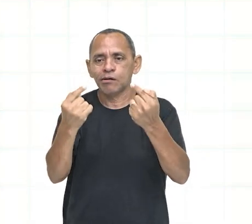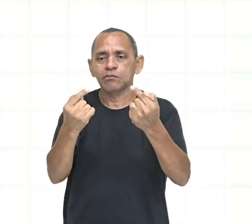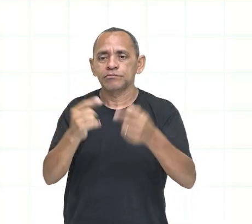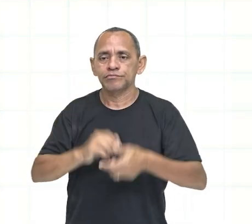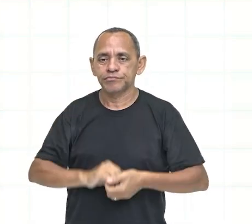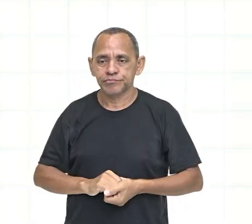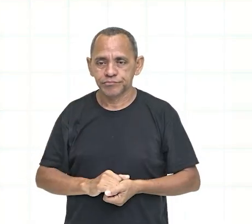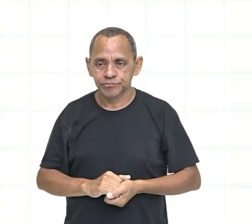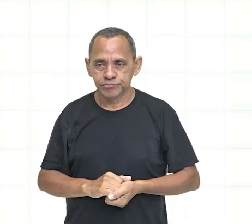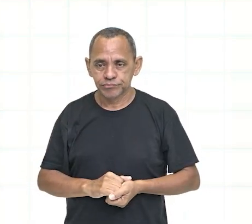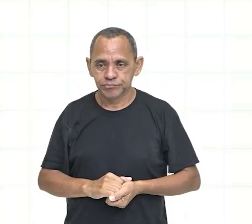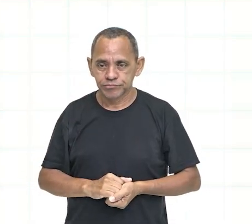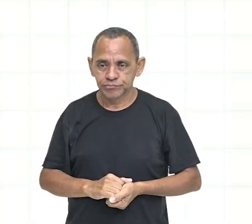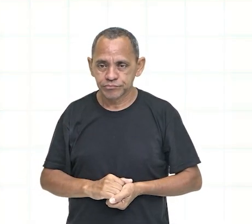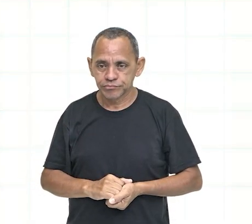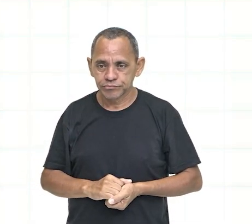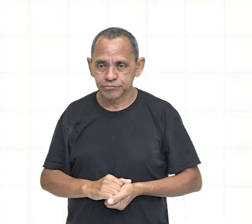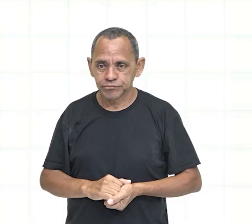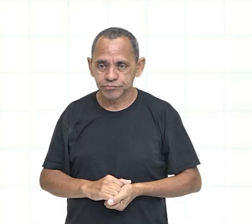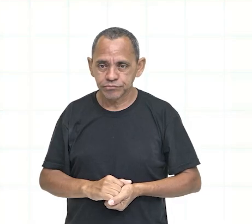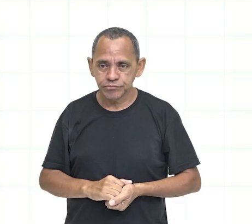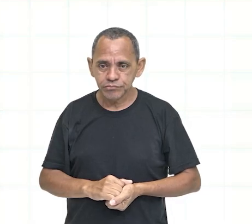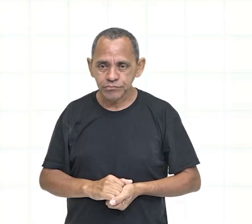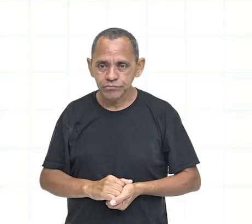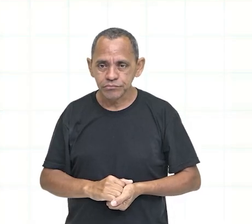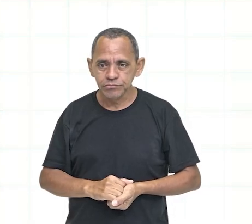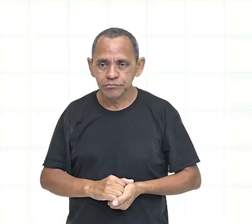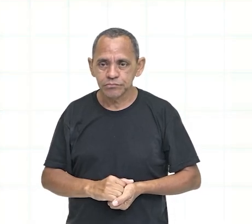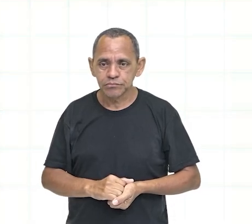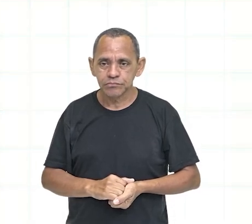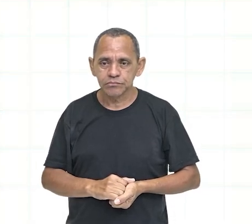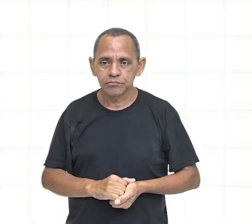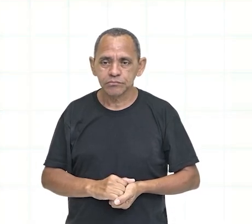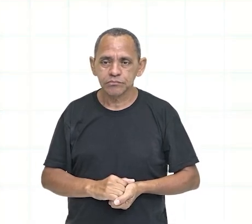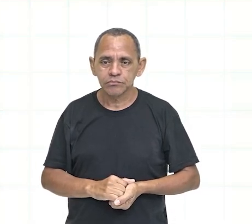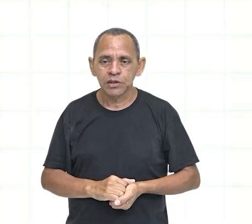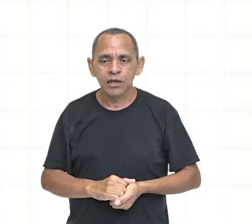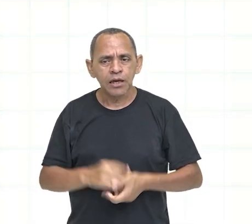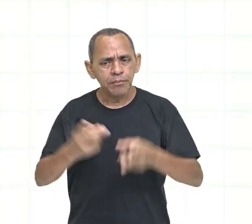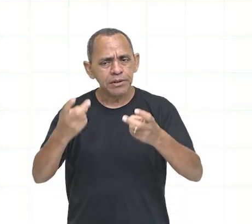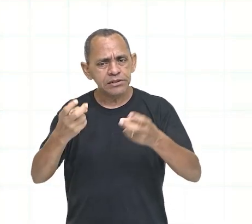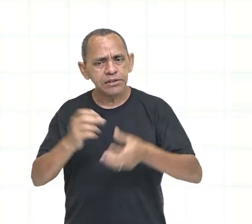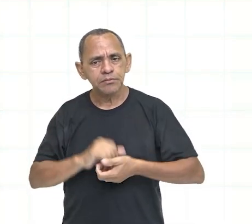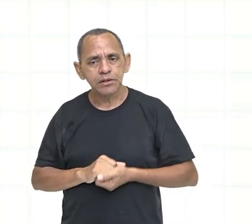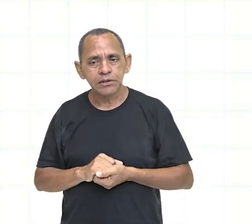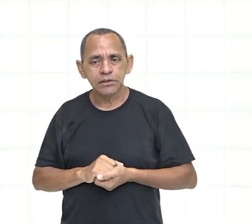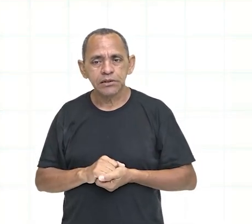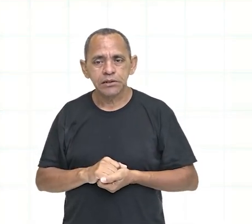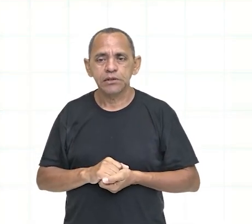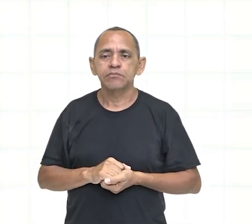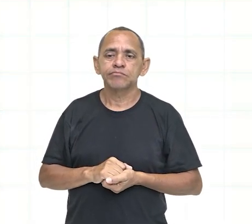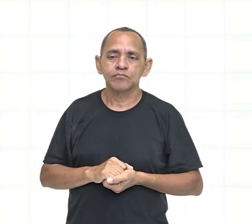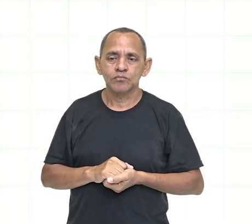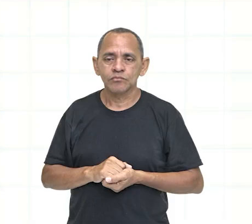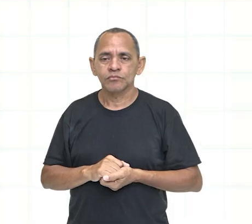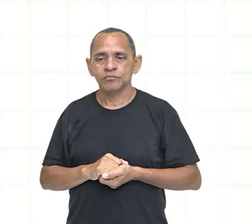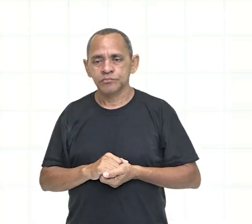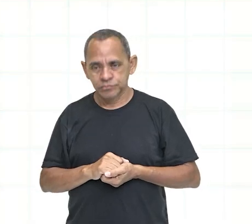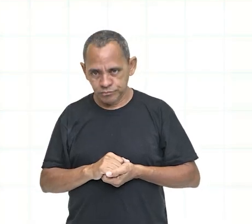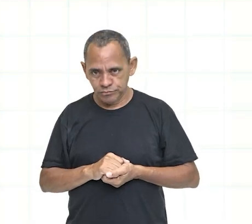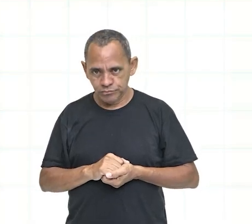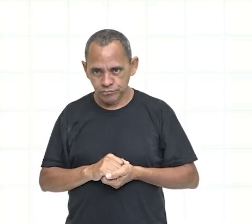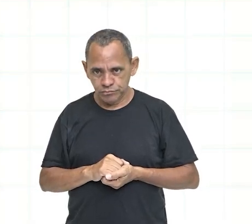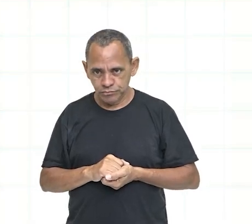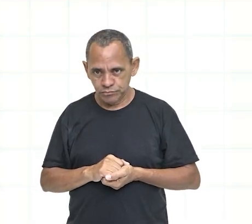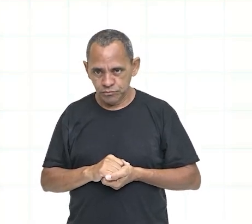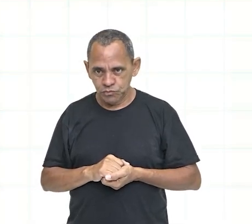está chovendo. Se não estivesse chovendo, nós iríamos para um piquenique. Então, as condicionais do tipo 2